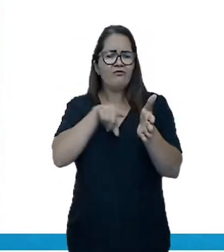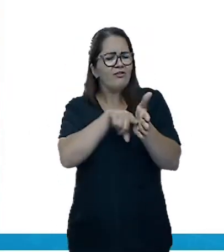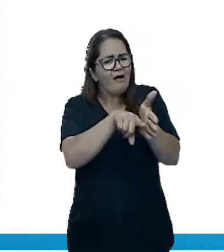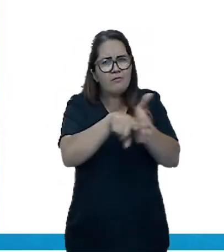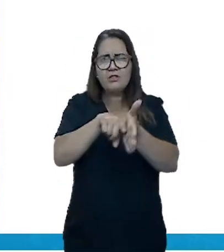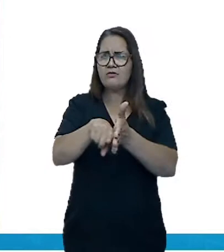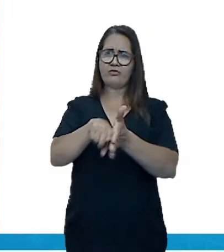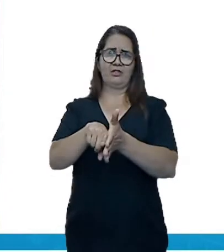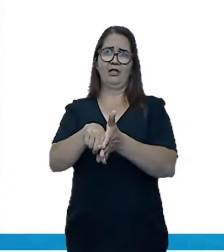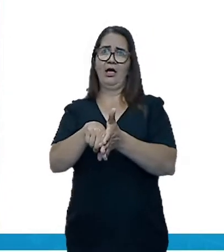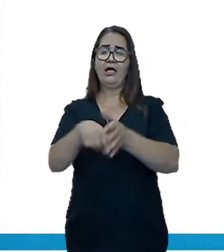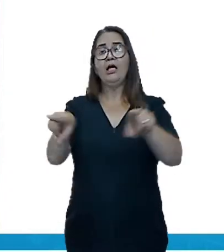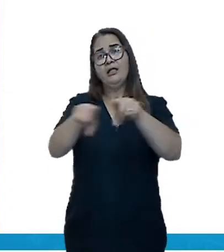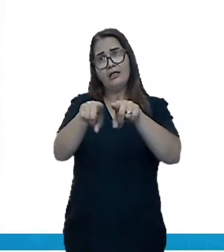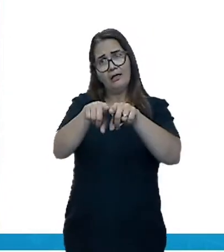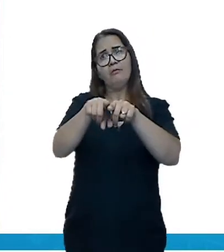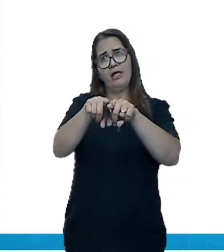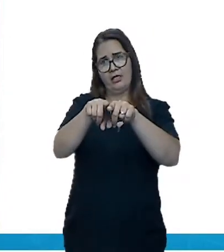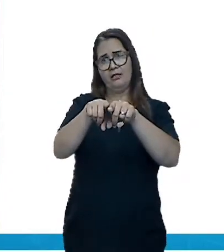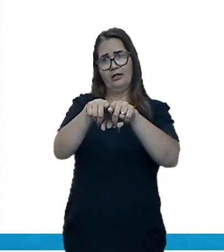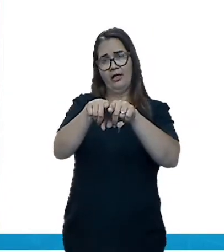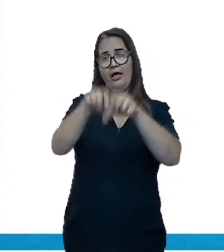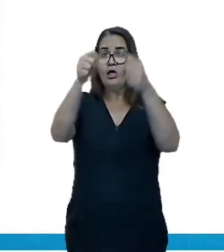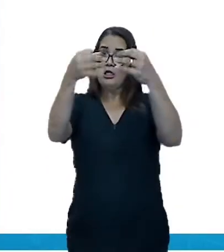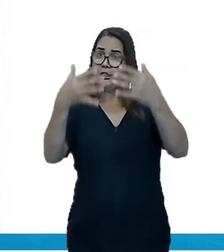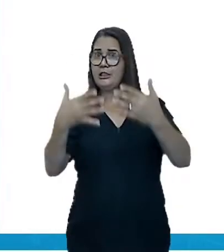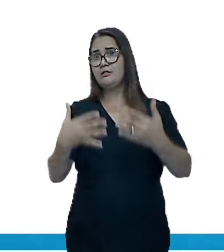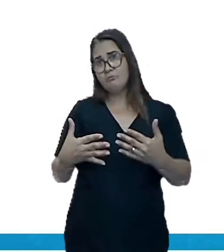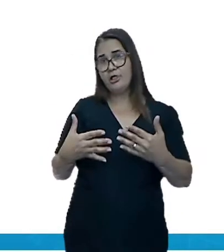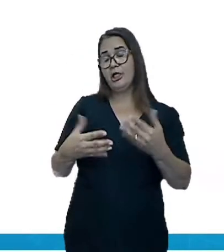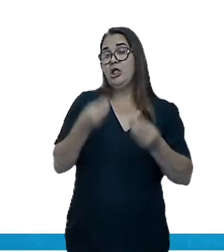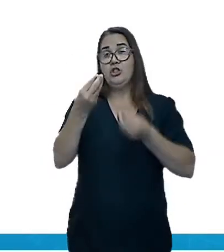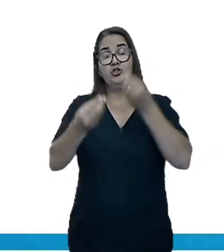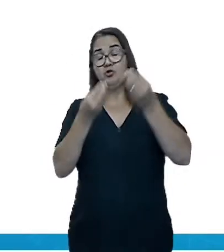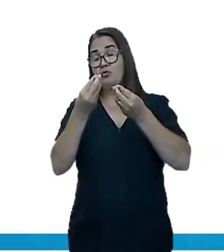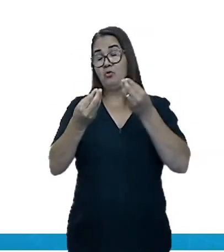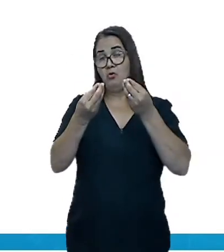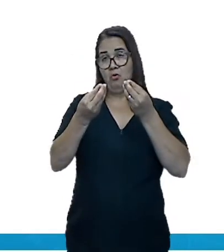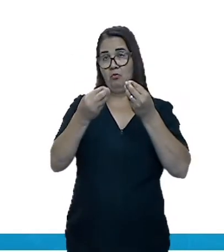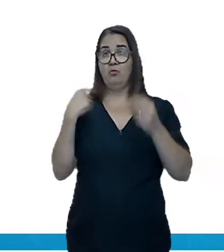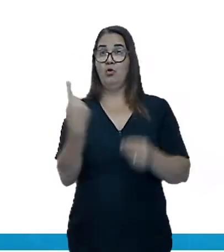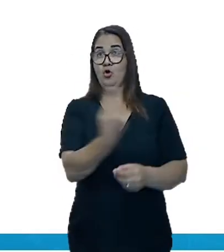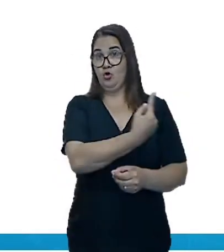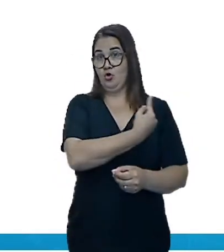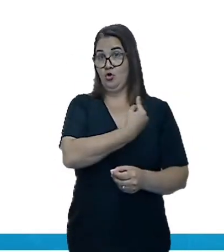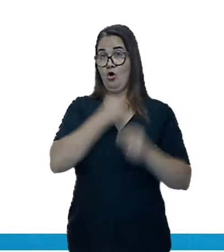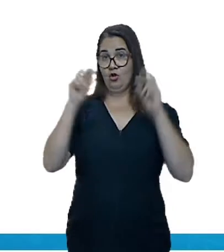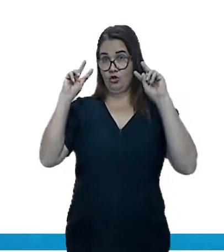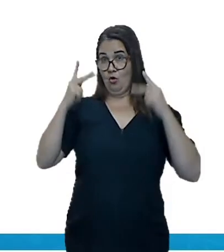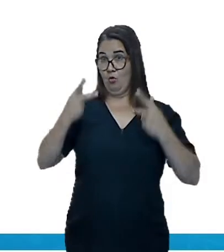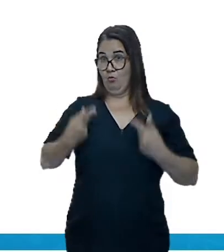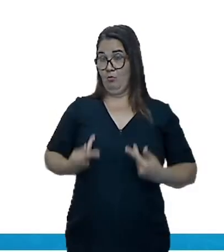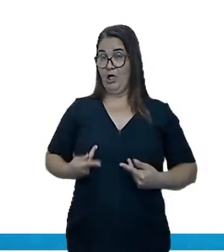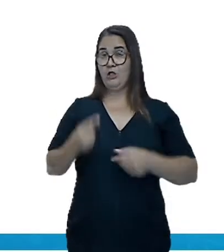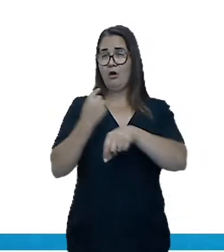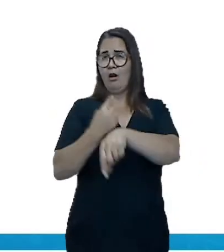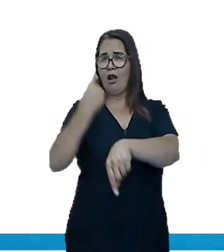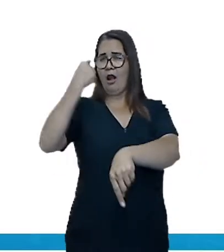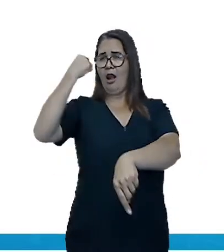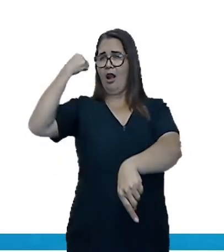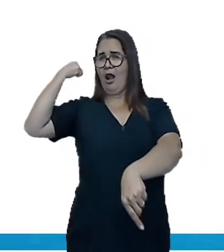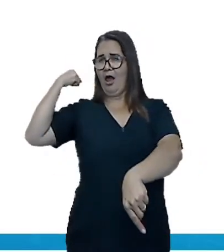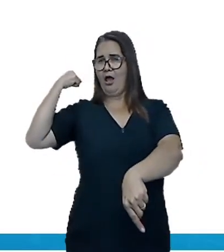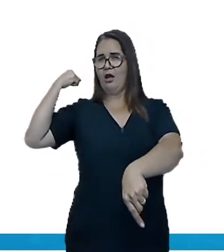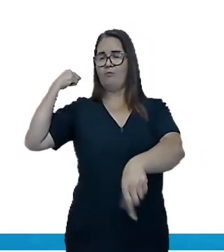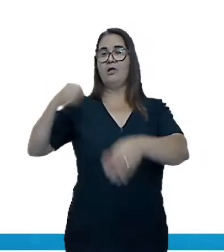a origem da vida na Terra. Atualmente, o evolucionismo, que é o contrário do criacionismo, é a